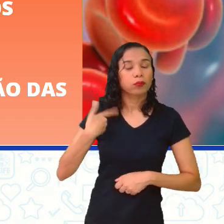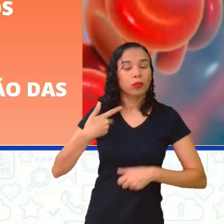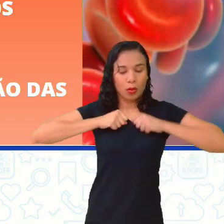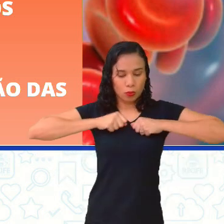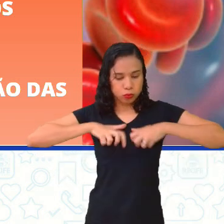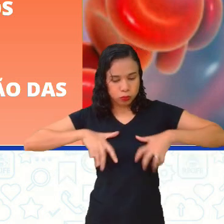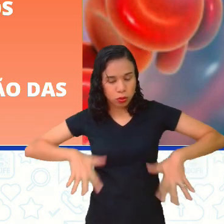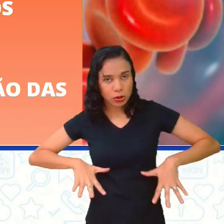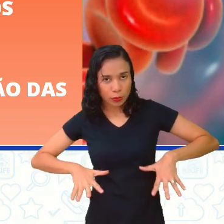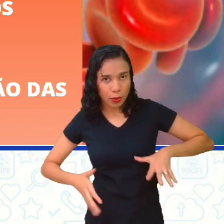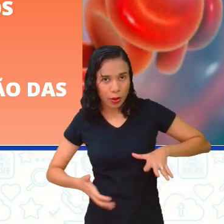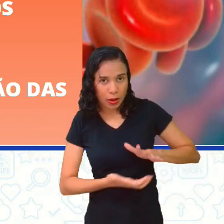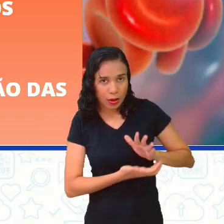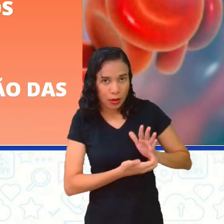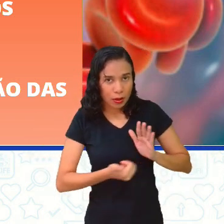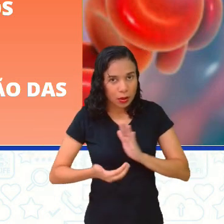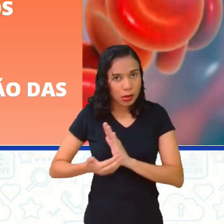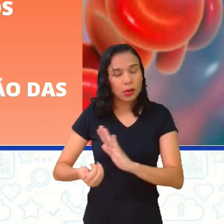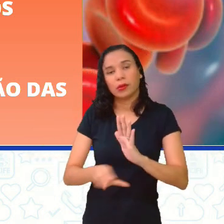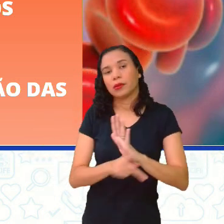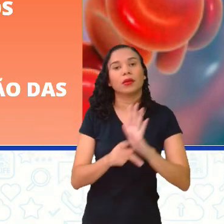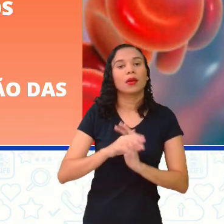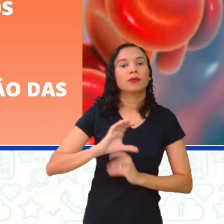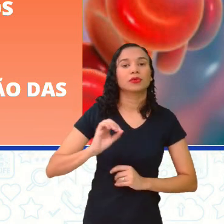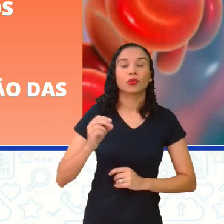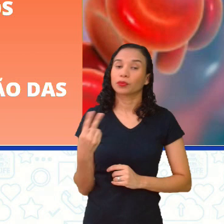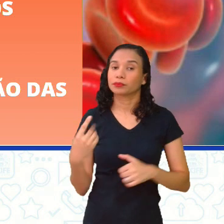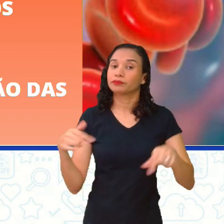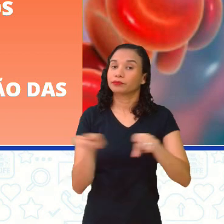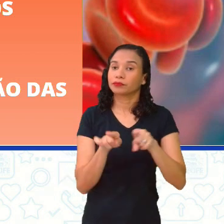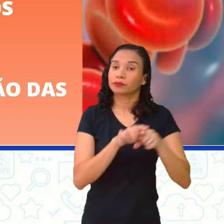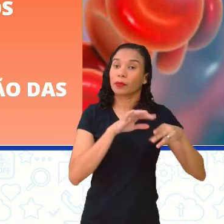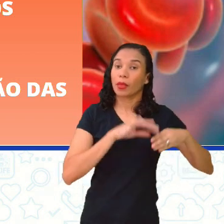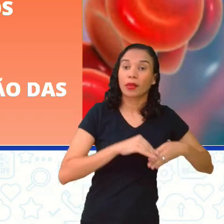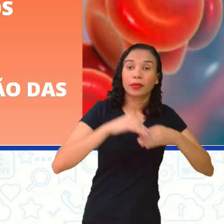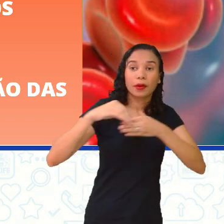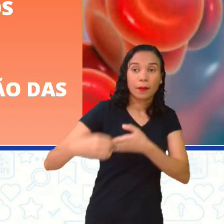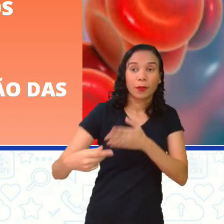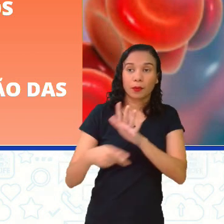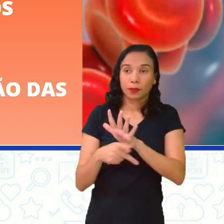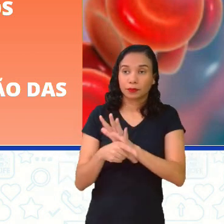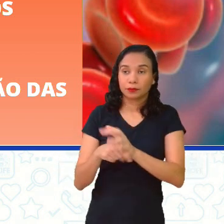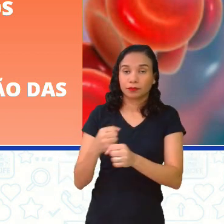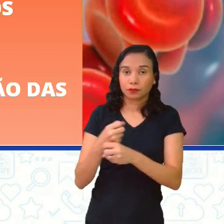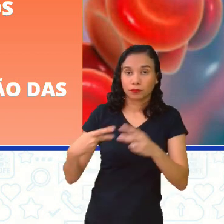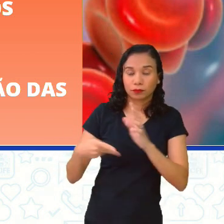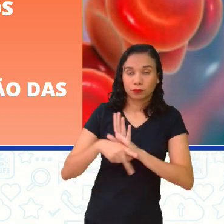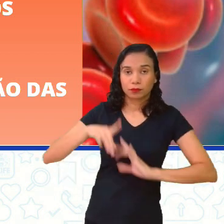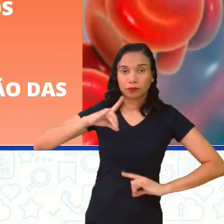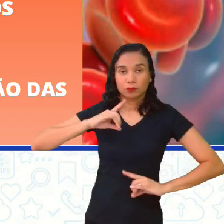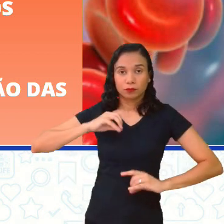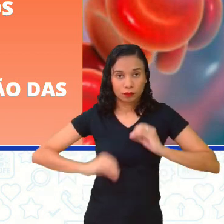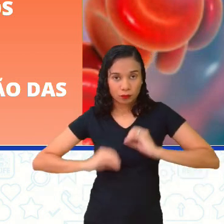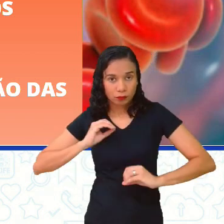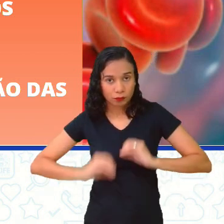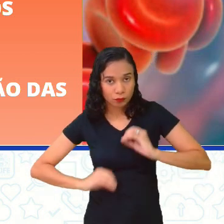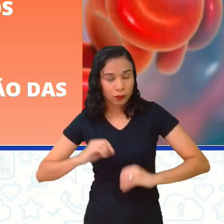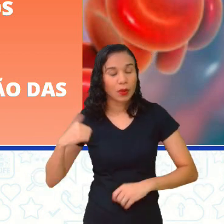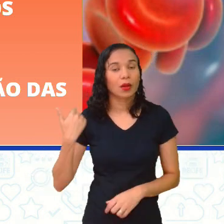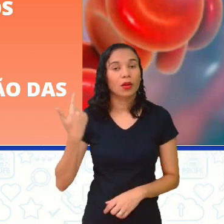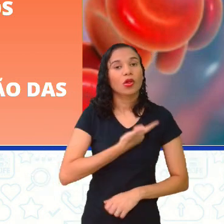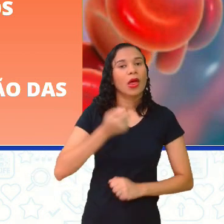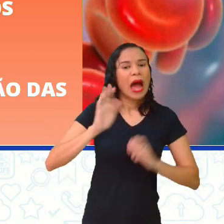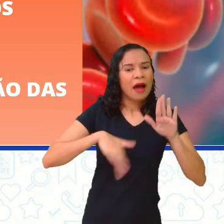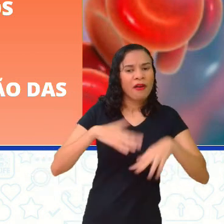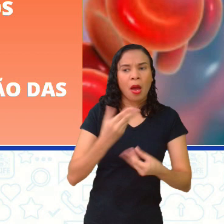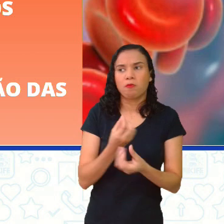oxigênio e retira dessas células o gás carbônico. Também transporta os resíduos do metabolismo, esses resíduos que muitas vezes vão estar